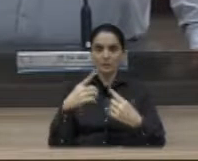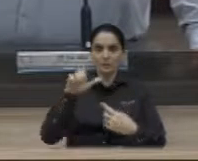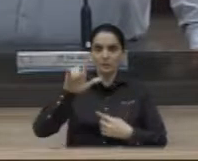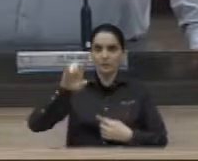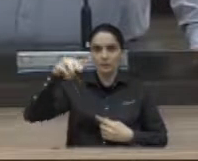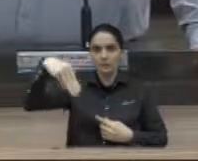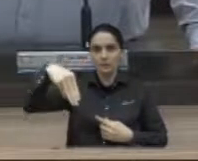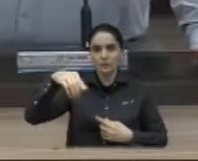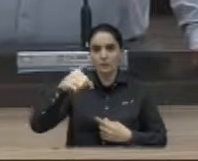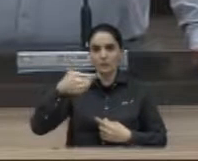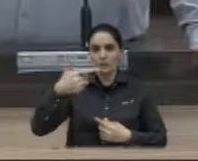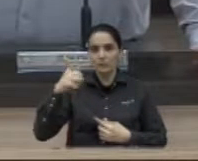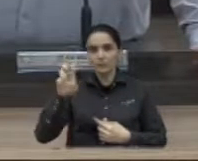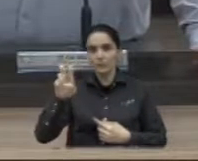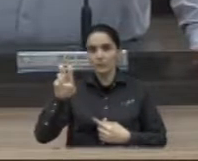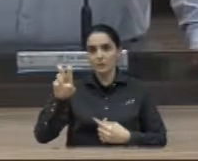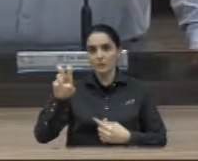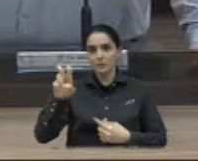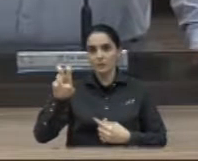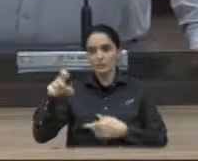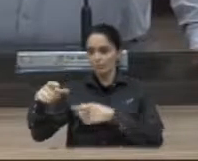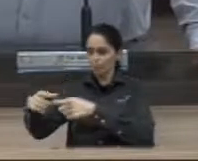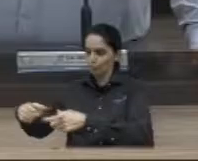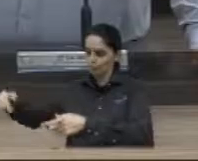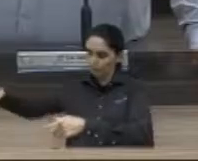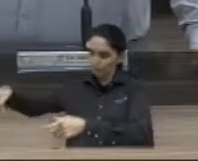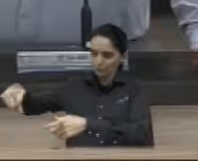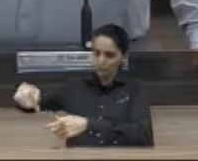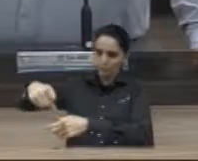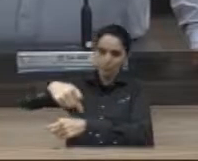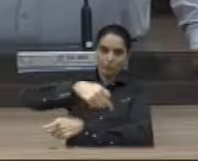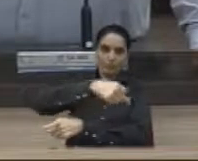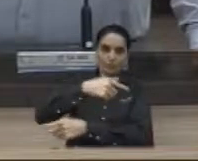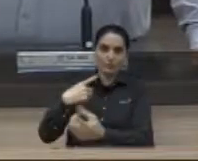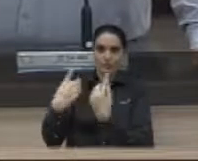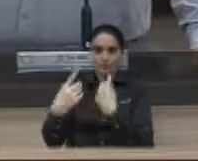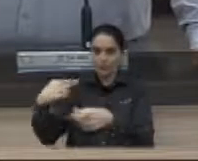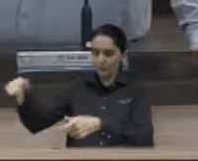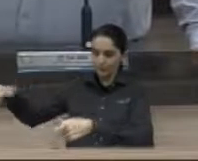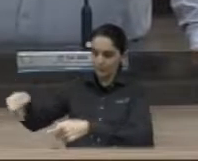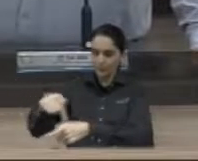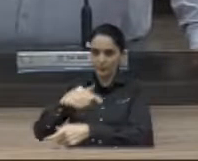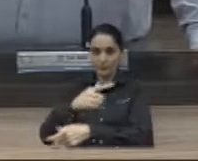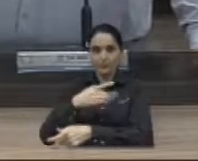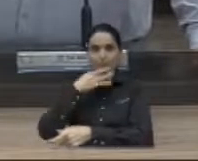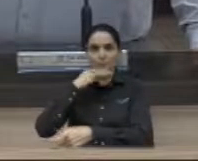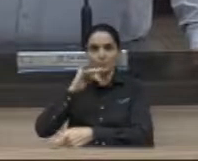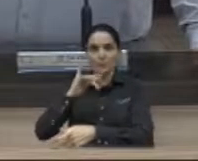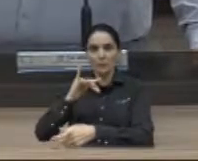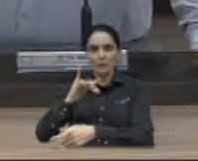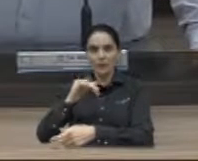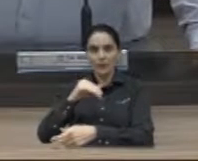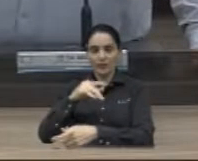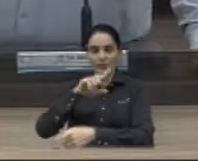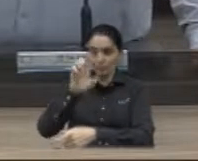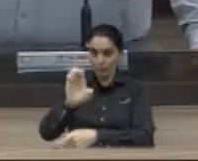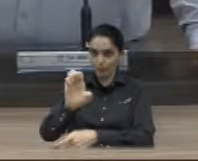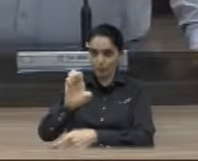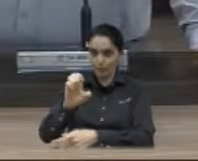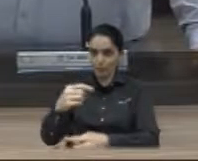é a estrada que corta o bairro do Jaguari. Então, a estrada que meu pai passou por 50 anos enquanto